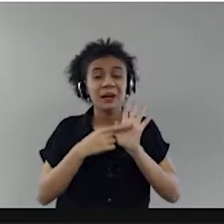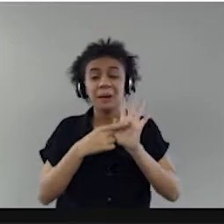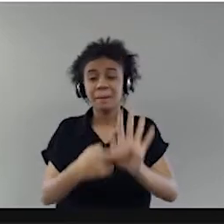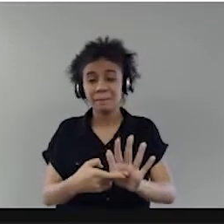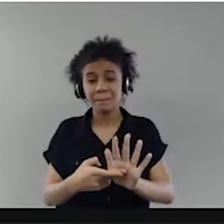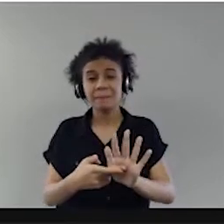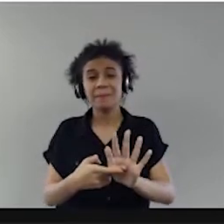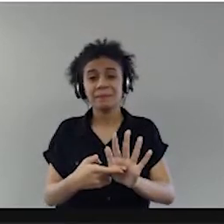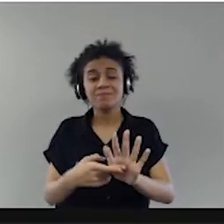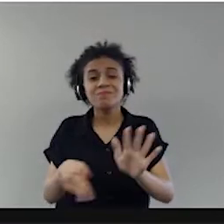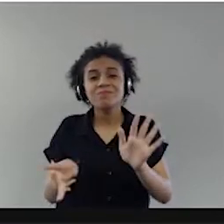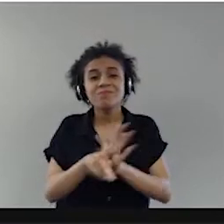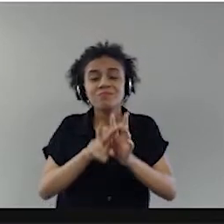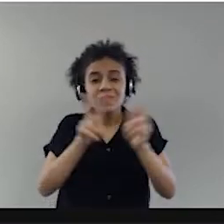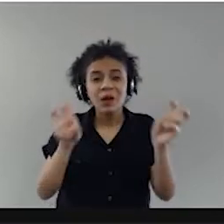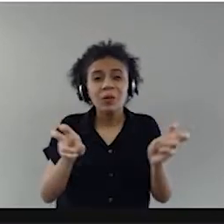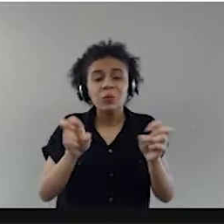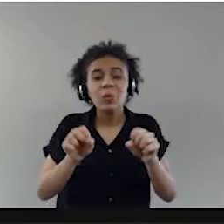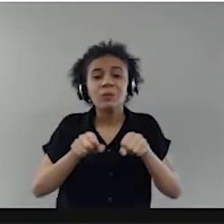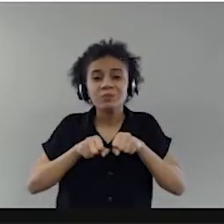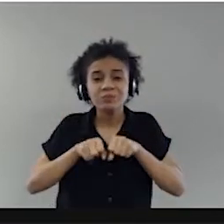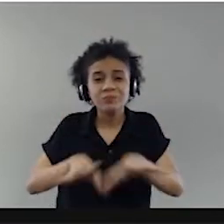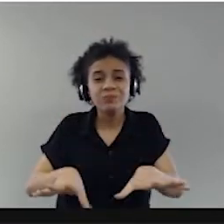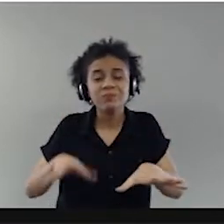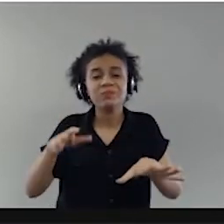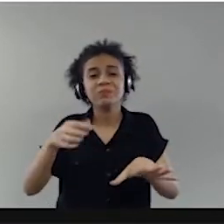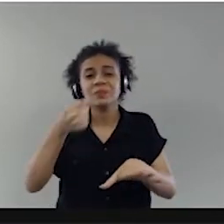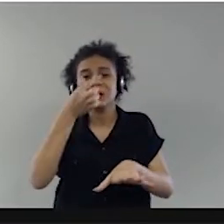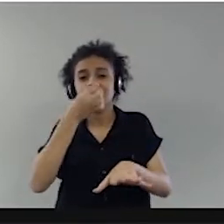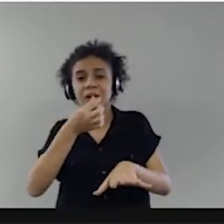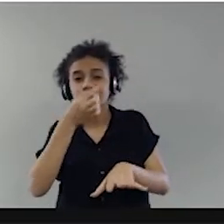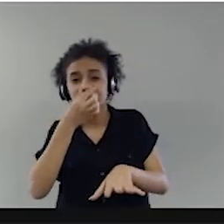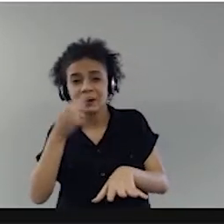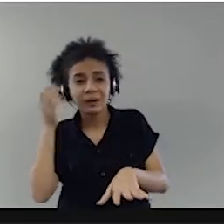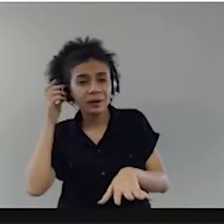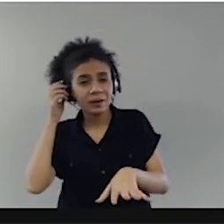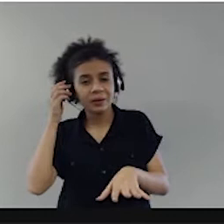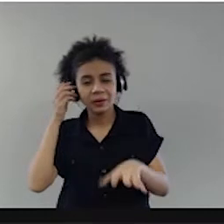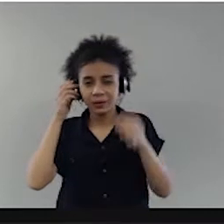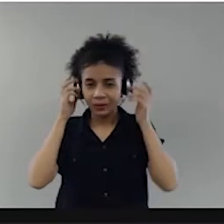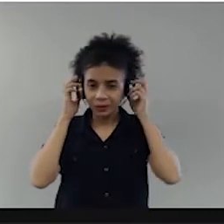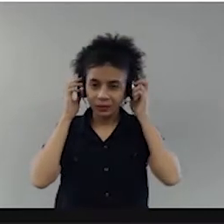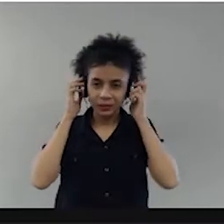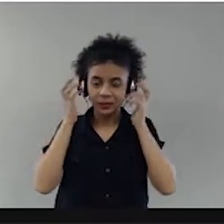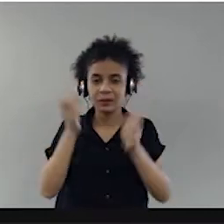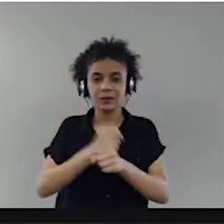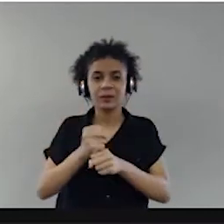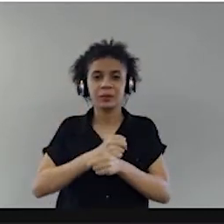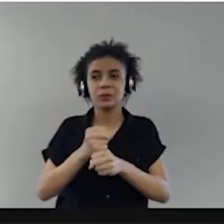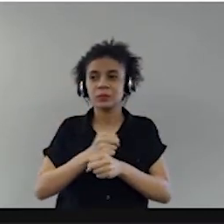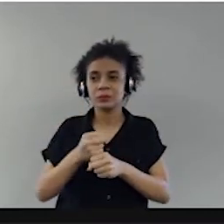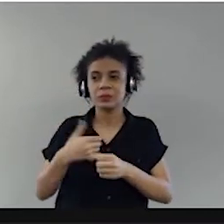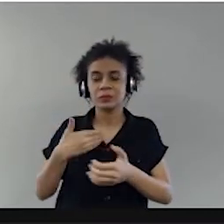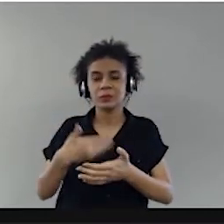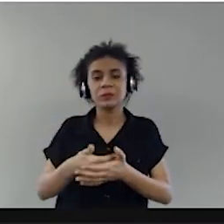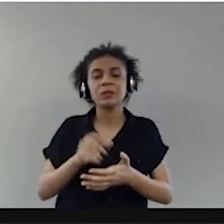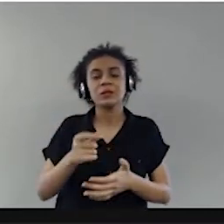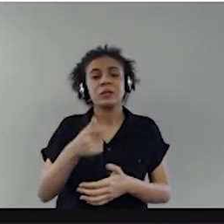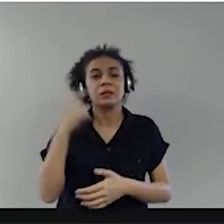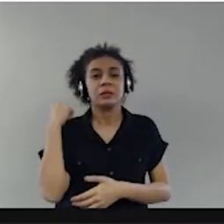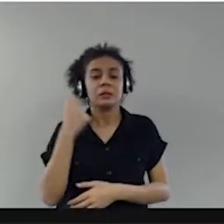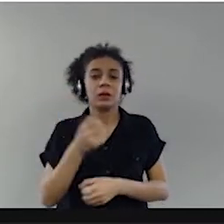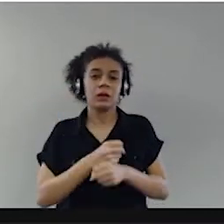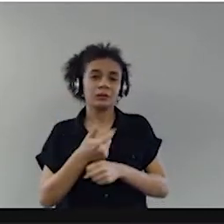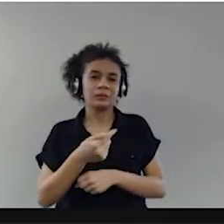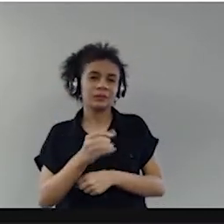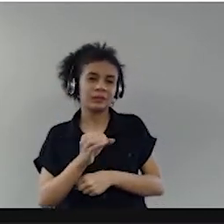um aspecto importante na transmissão e nas gripes que acontecem todos os anos. Vocês terem ideia, entre 70 e